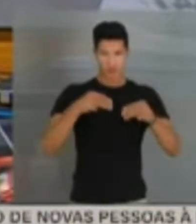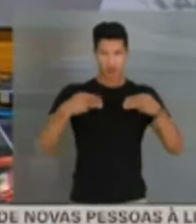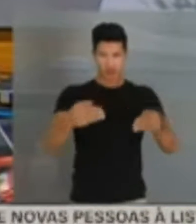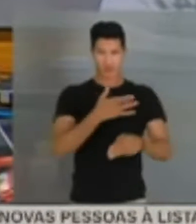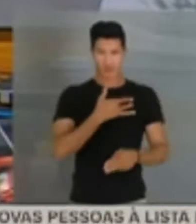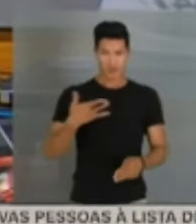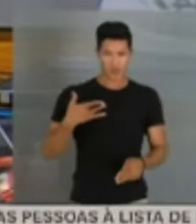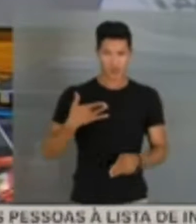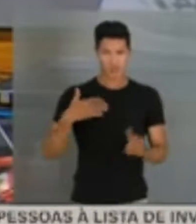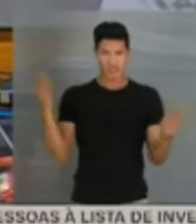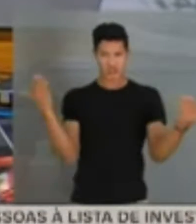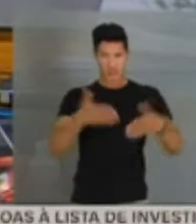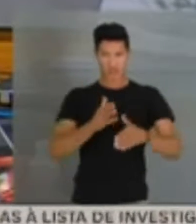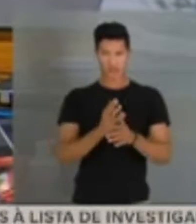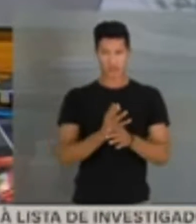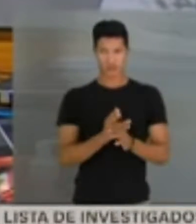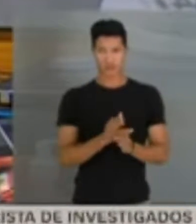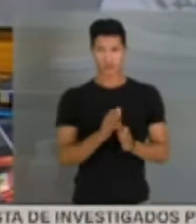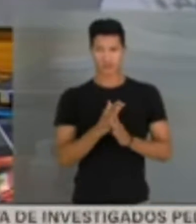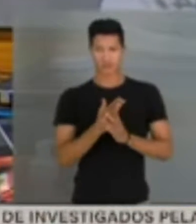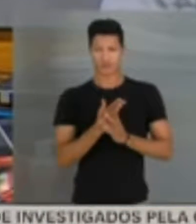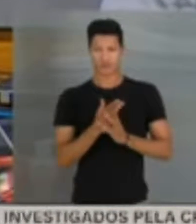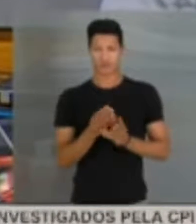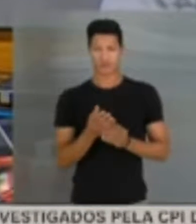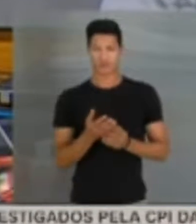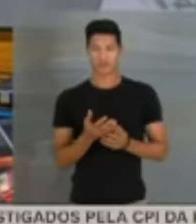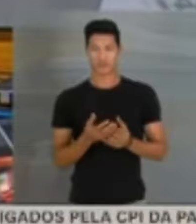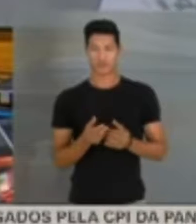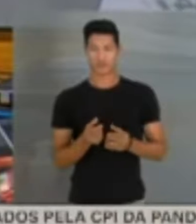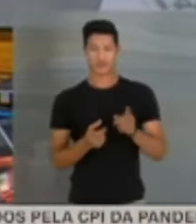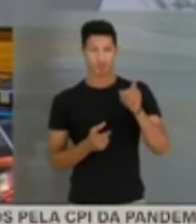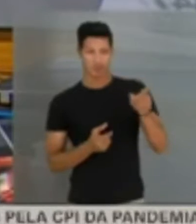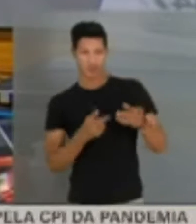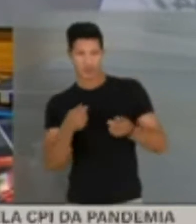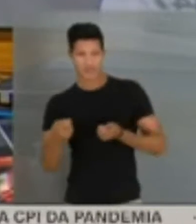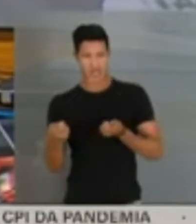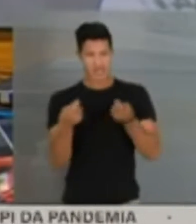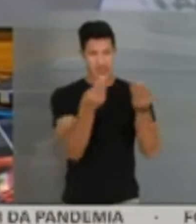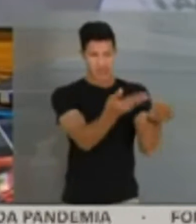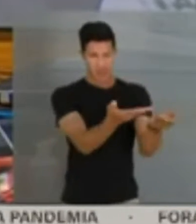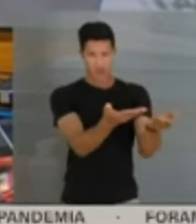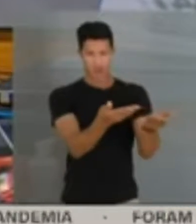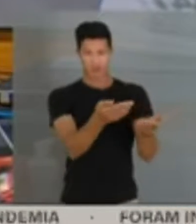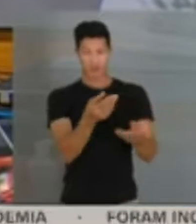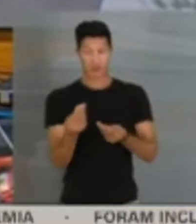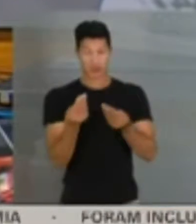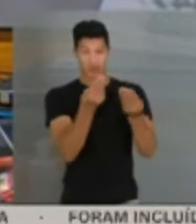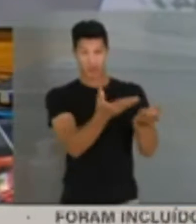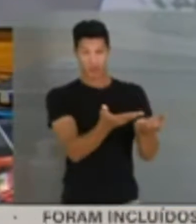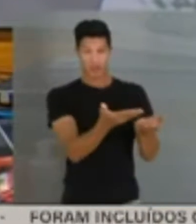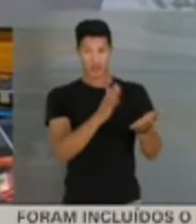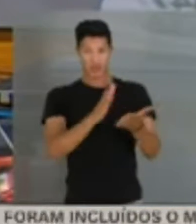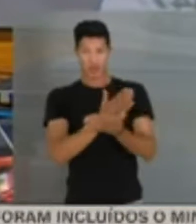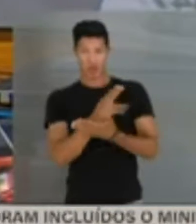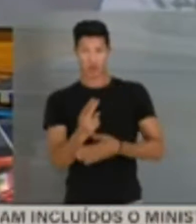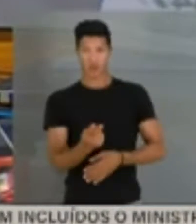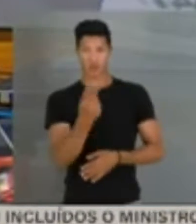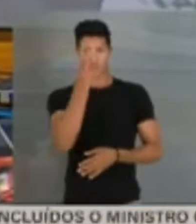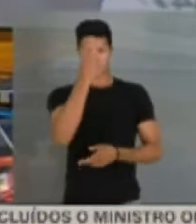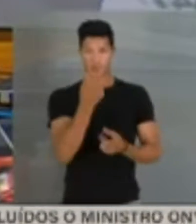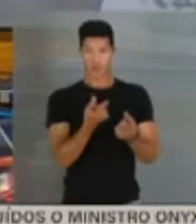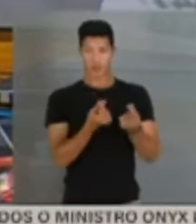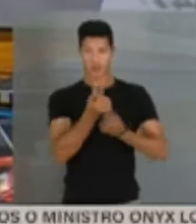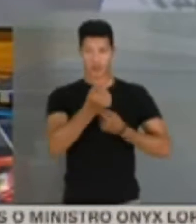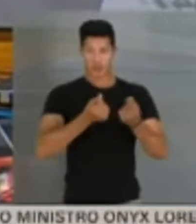do Ministério da Saúde, diretamente? Não, senhor. O senhor entregou algum valor